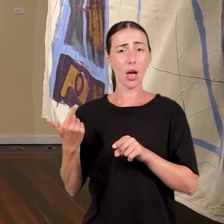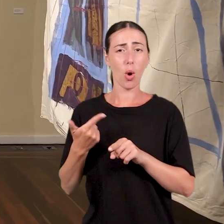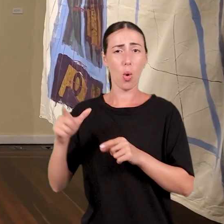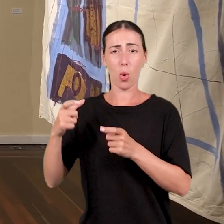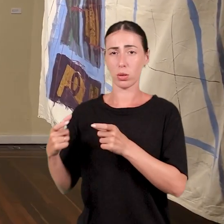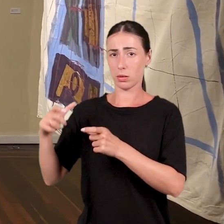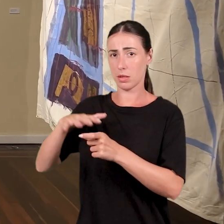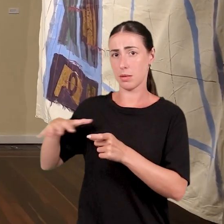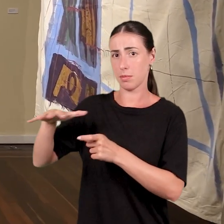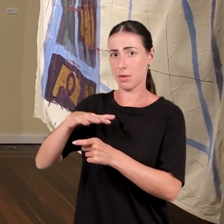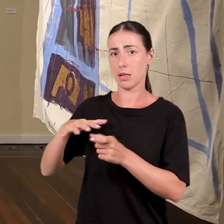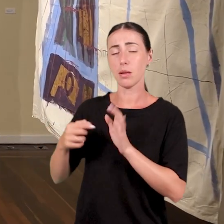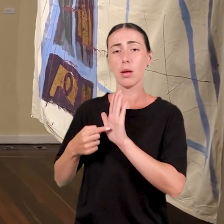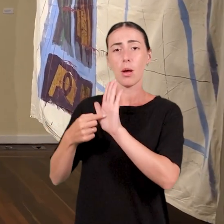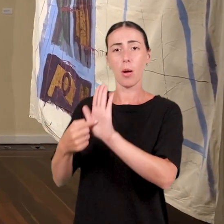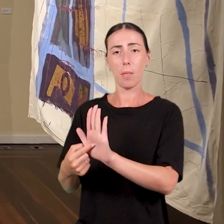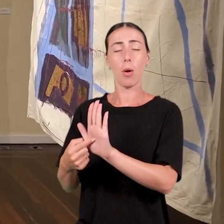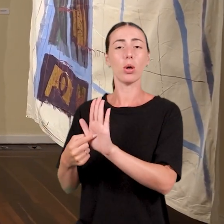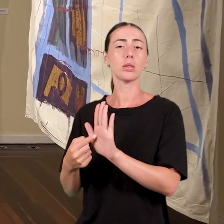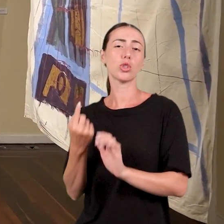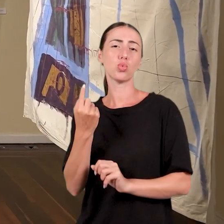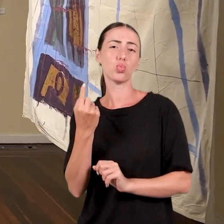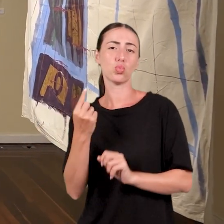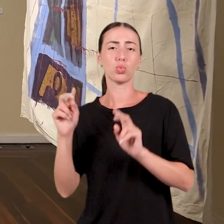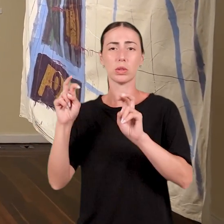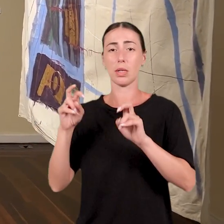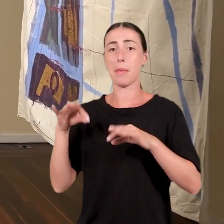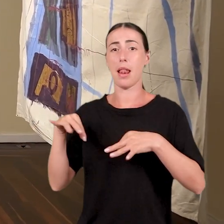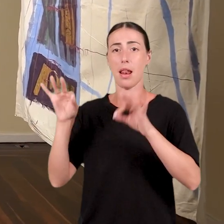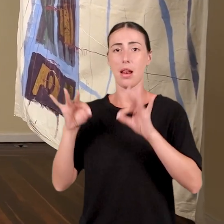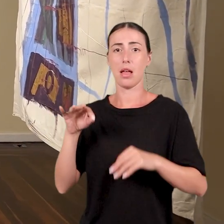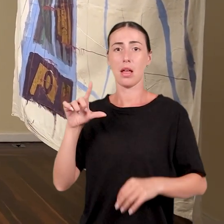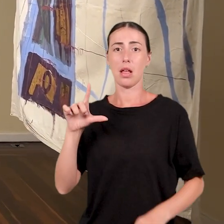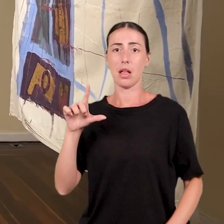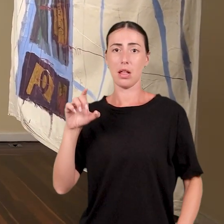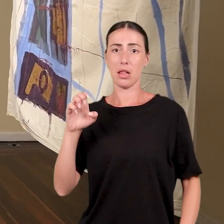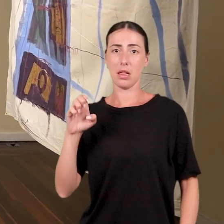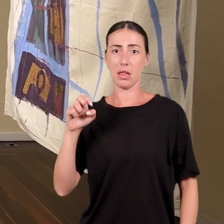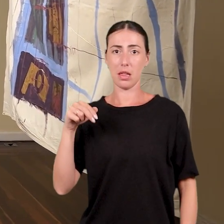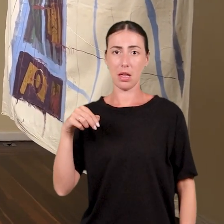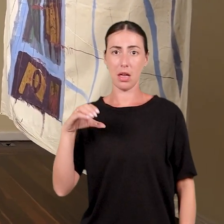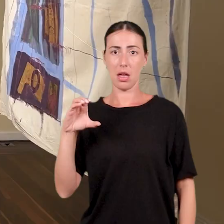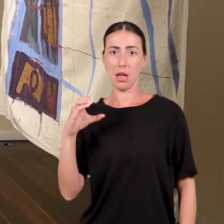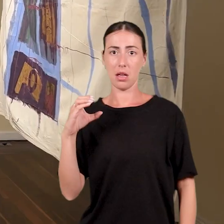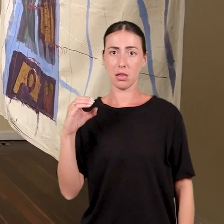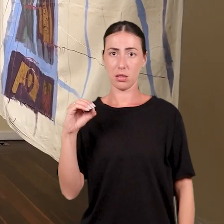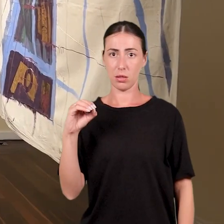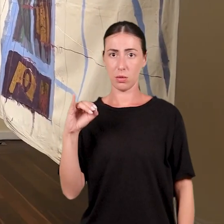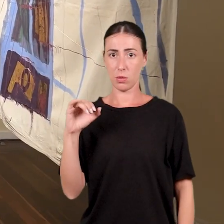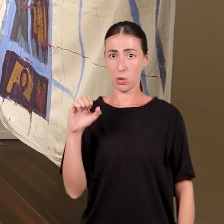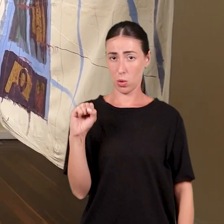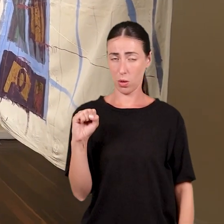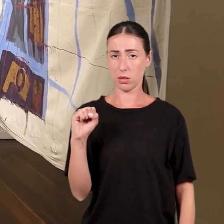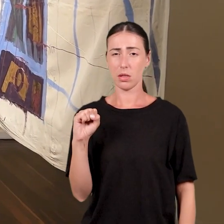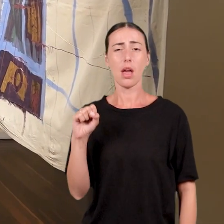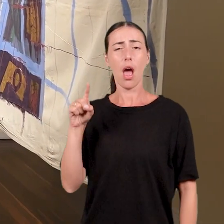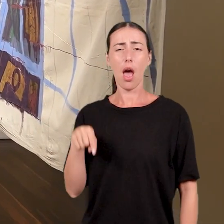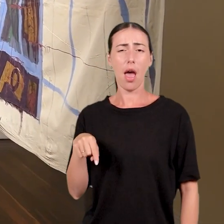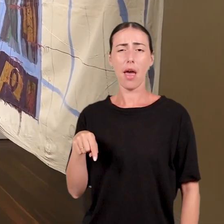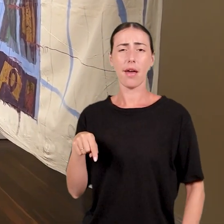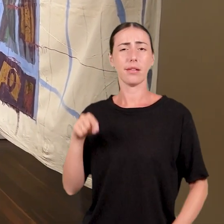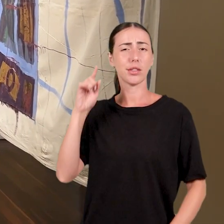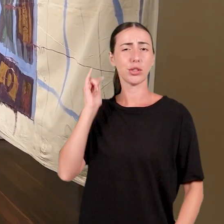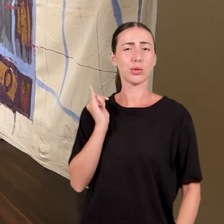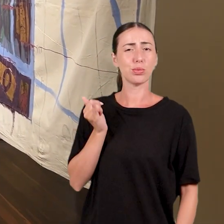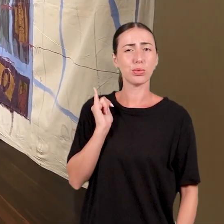1992-1993, composta por 2 lençóis. Seu conteúdo visual e narrativo contava a vida de um menino até tornar-se velho,